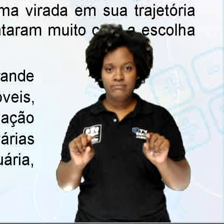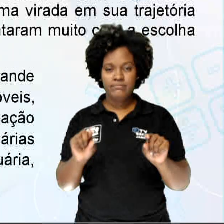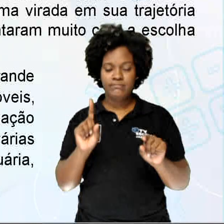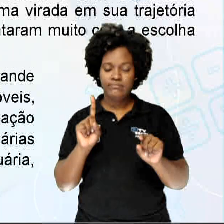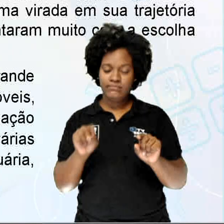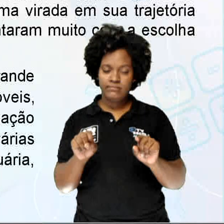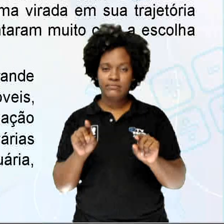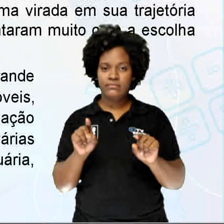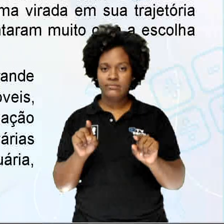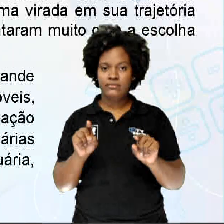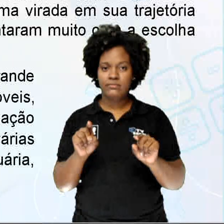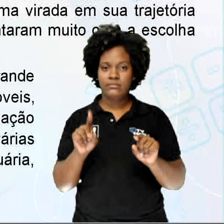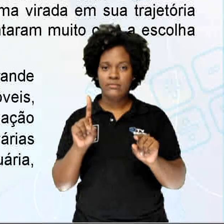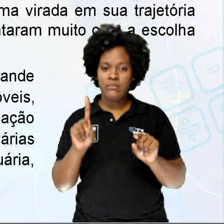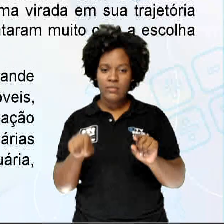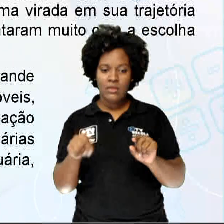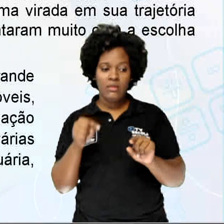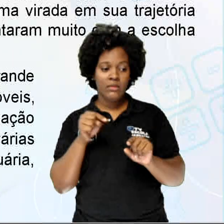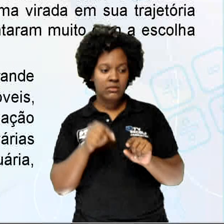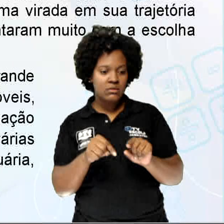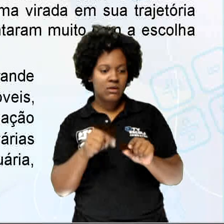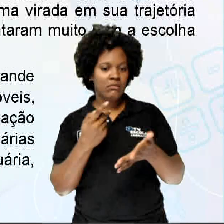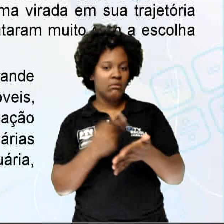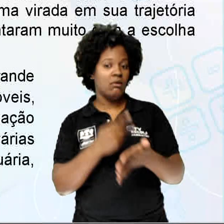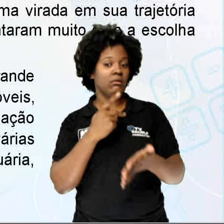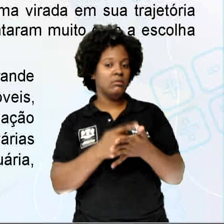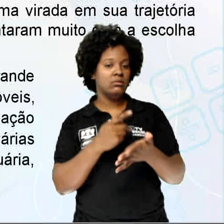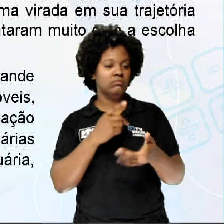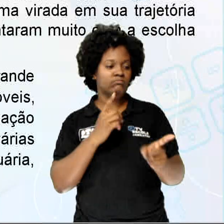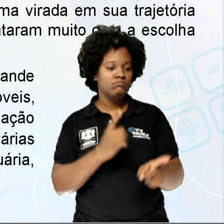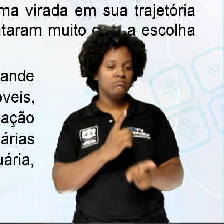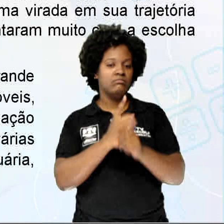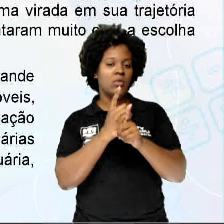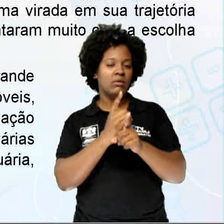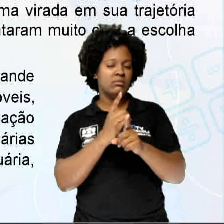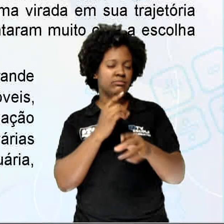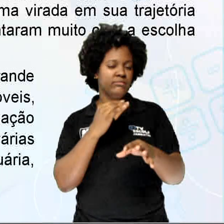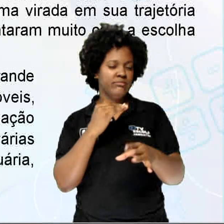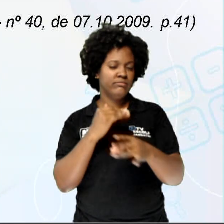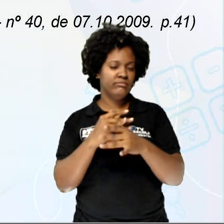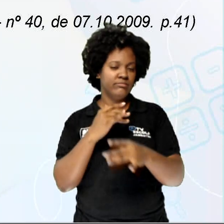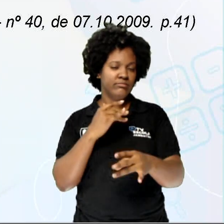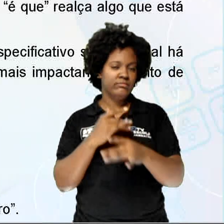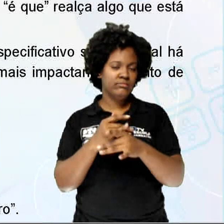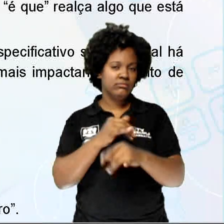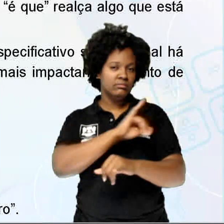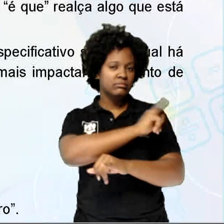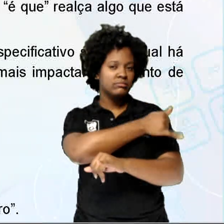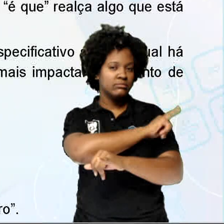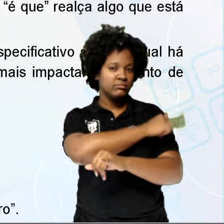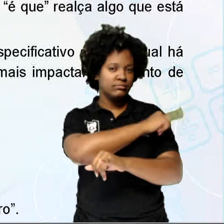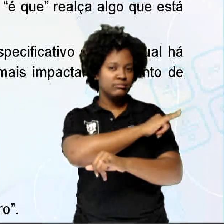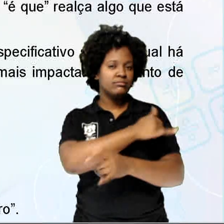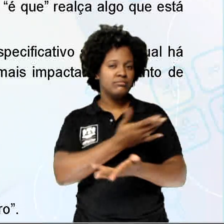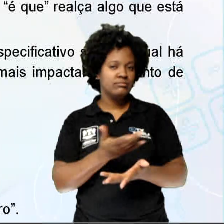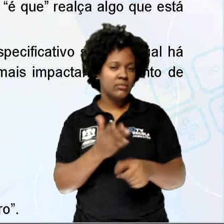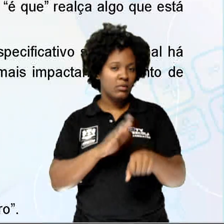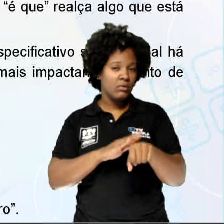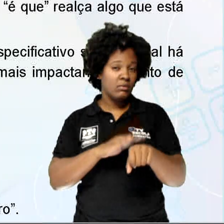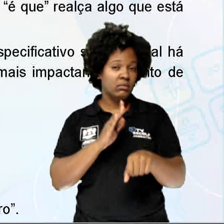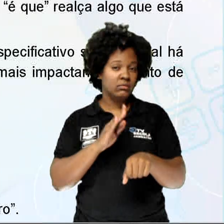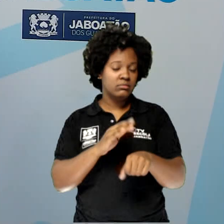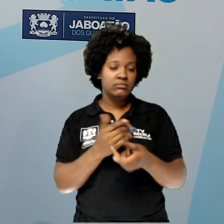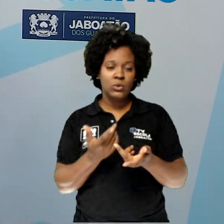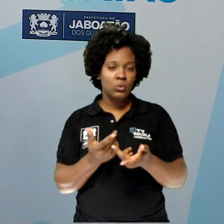seguinte, ó, é nessa situação que se encontra a cidade do Rio de Janeiro. Logo,